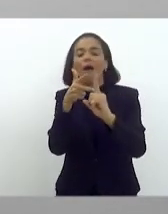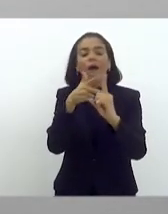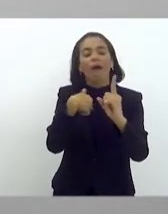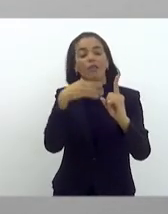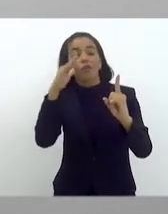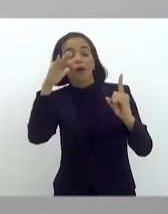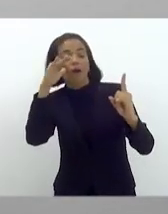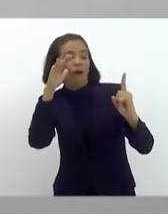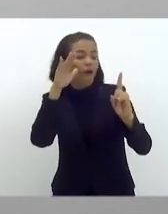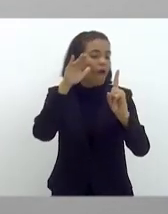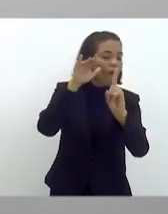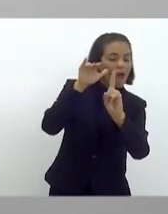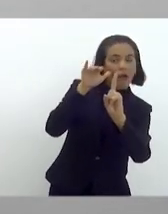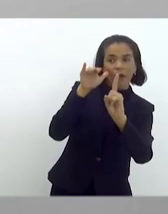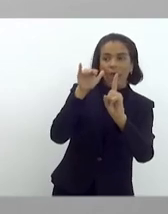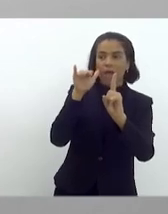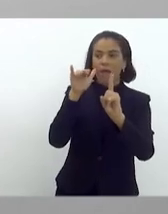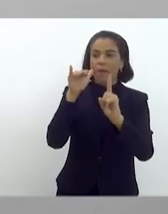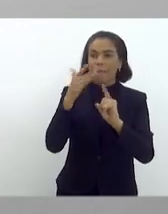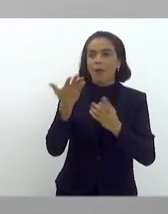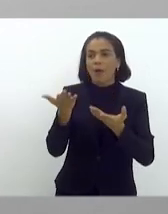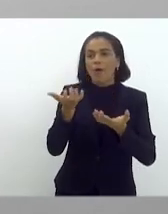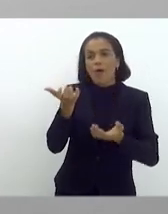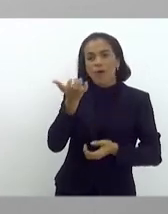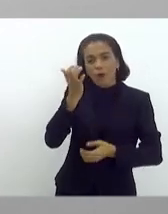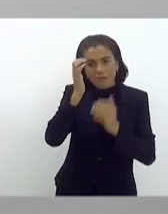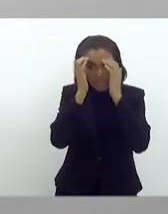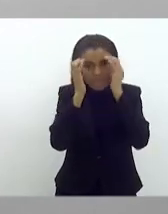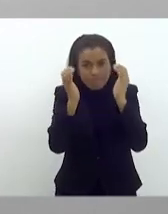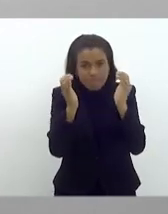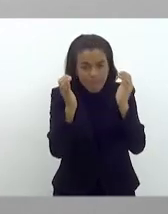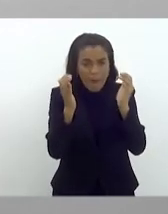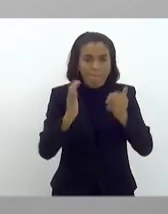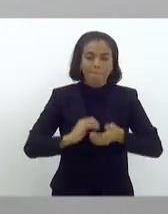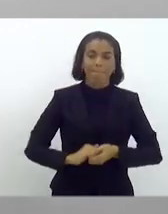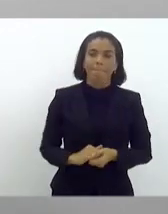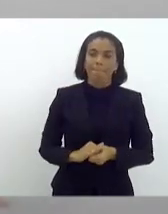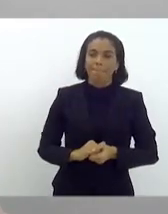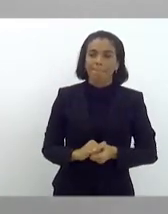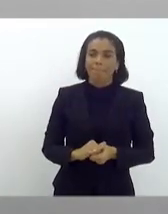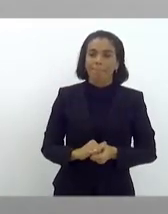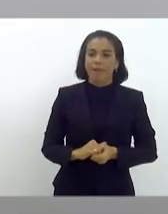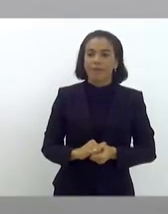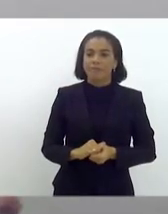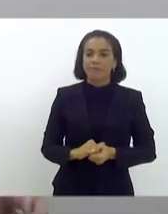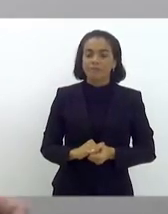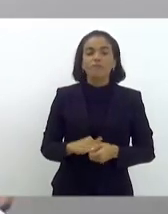só que eu quero ser levada a sério então eu quero saber o que que a gente pode fazer para poder mudar isso